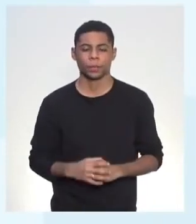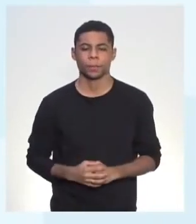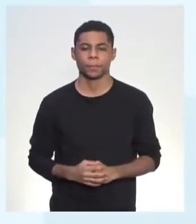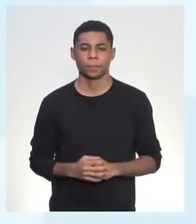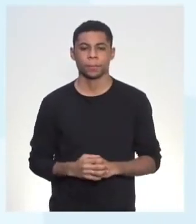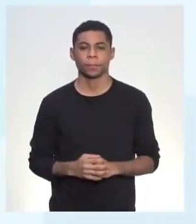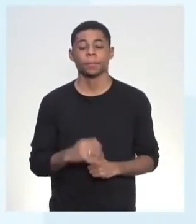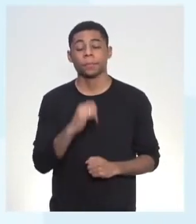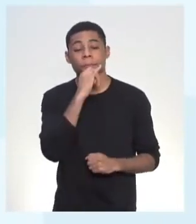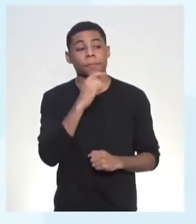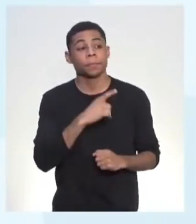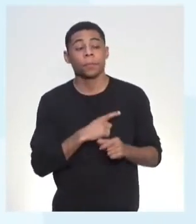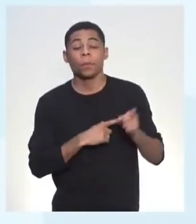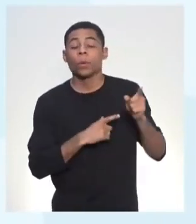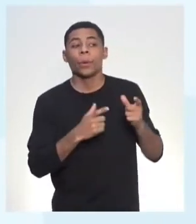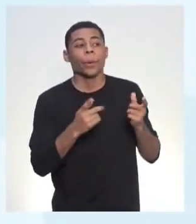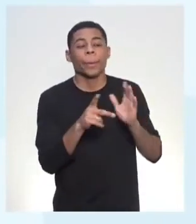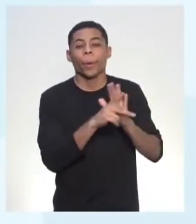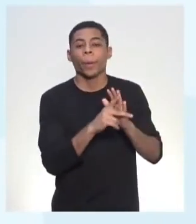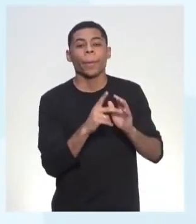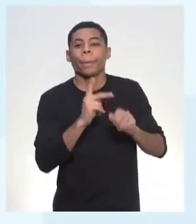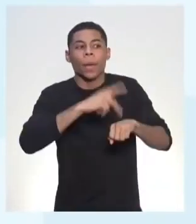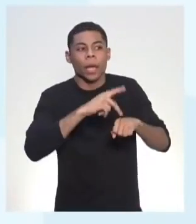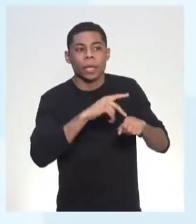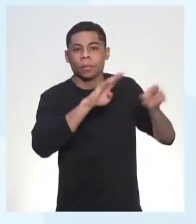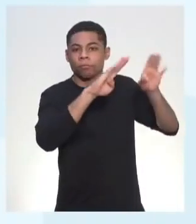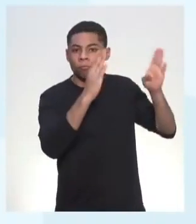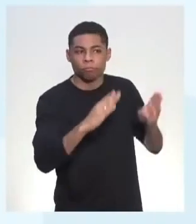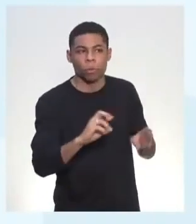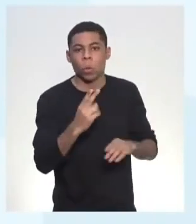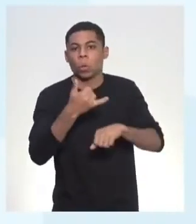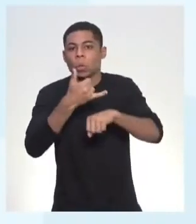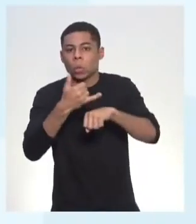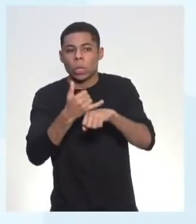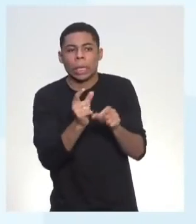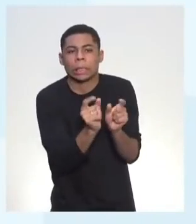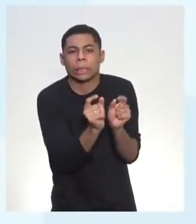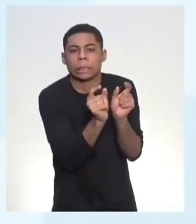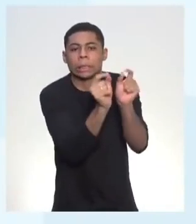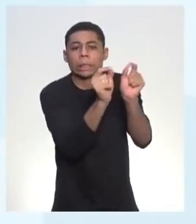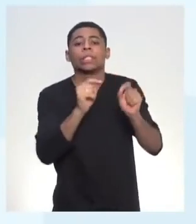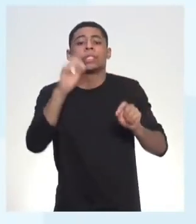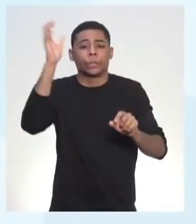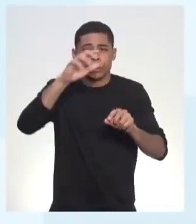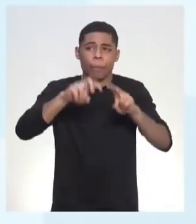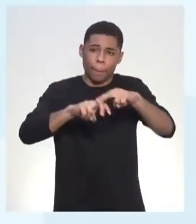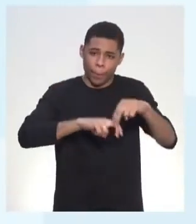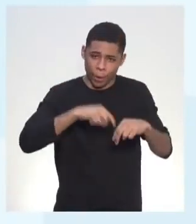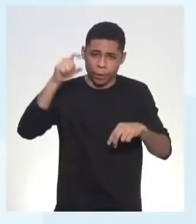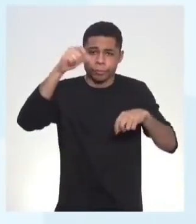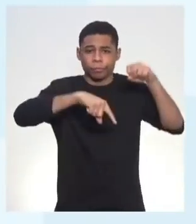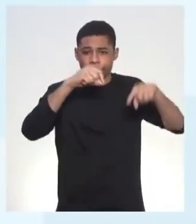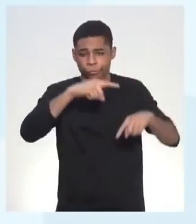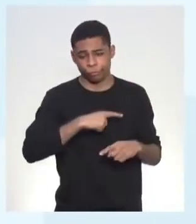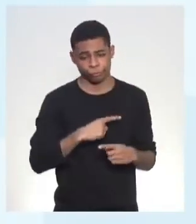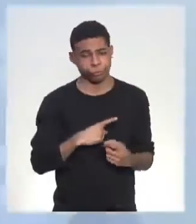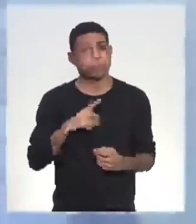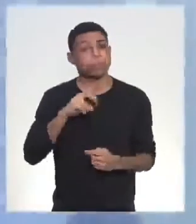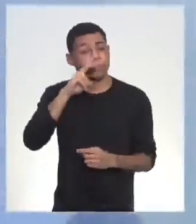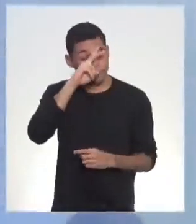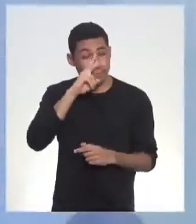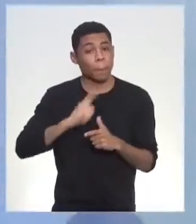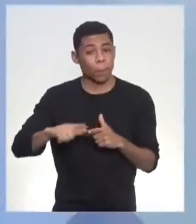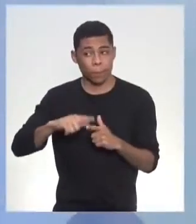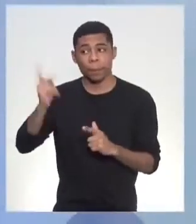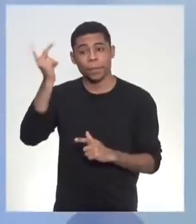Então, alguns monumentos de mármore, ou causa o enferrujamento de alguns monumentos, né, professor? A gente tem um problema muito grande na cidade